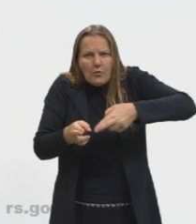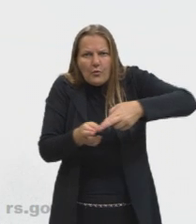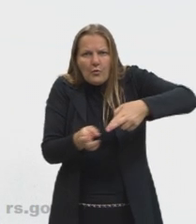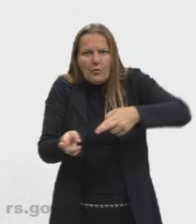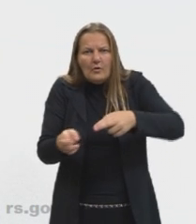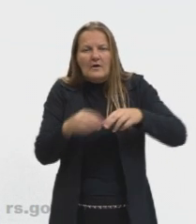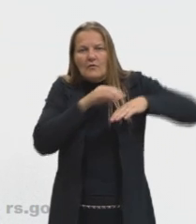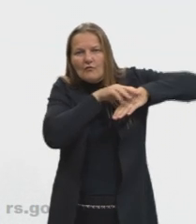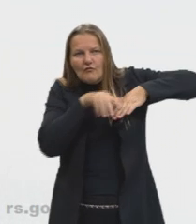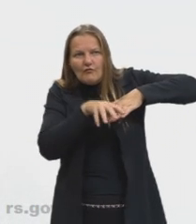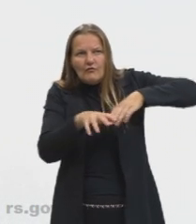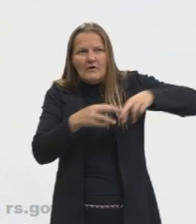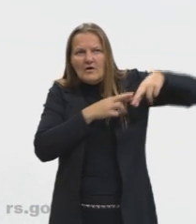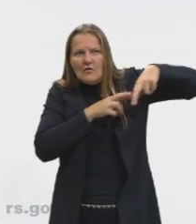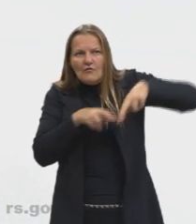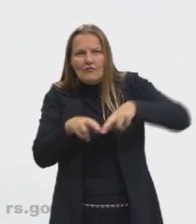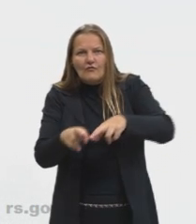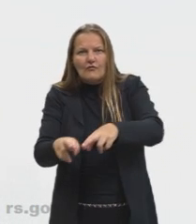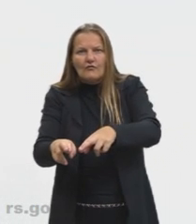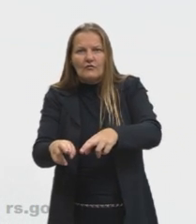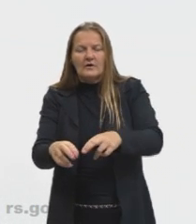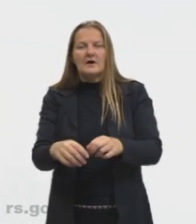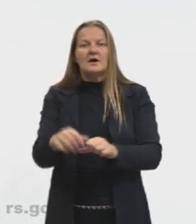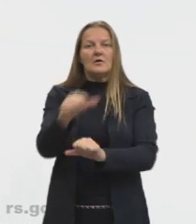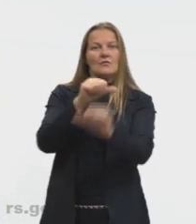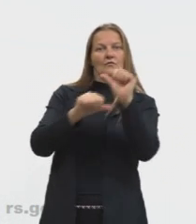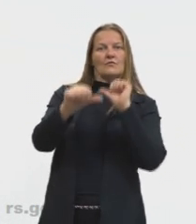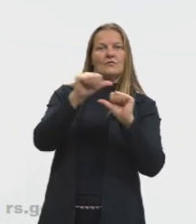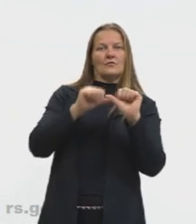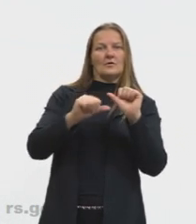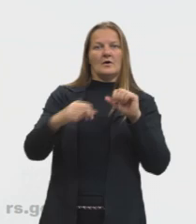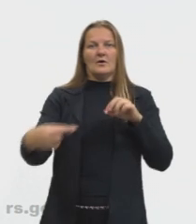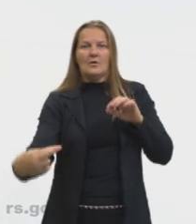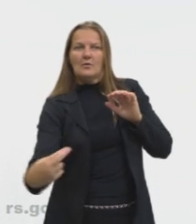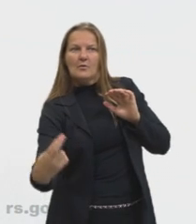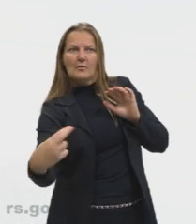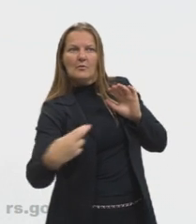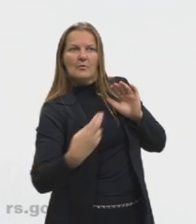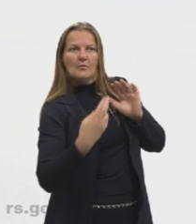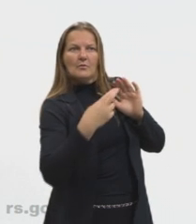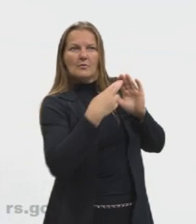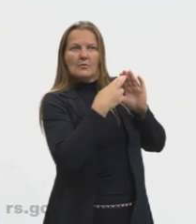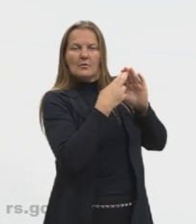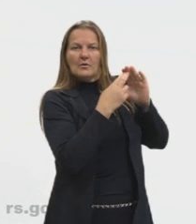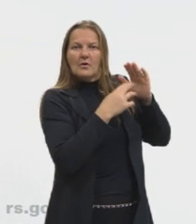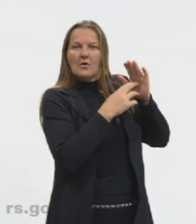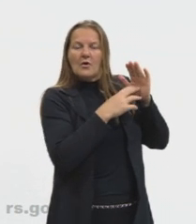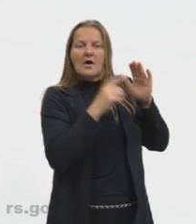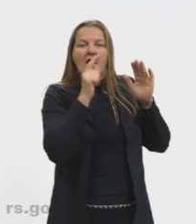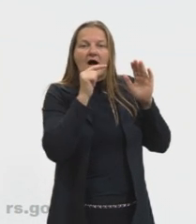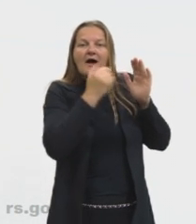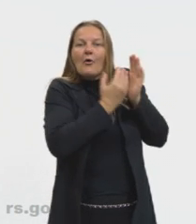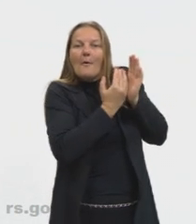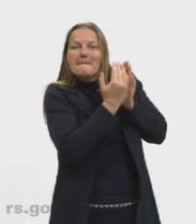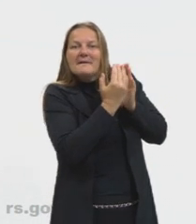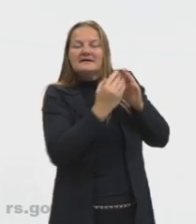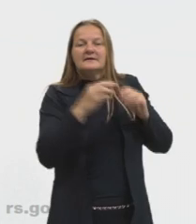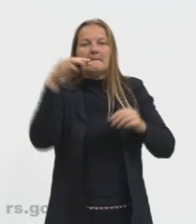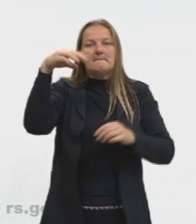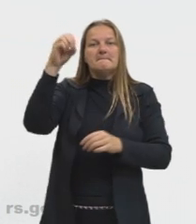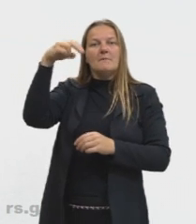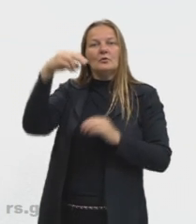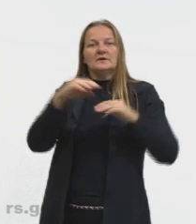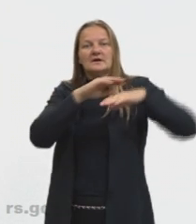indo para Foz ele tá correndo a montante ao contrário tá gurizada é o sentido que a gente está indo para Nascente não te esquece tá